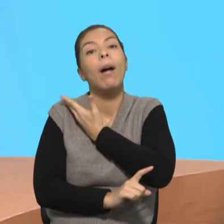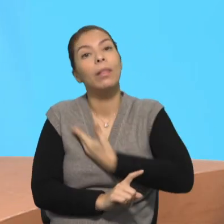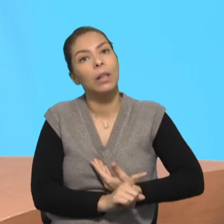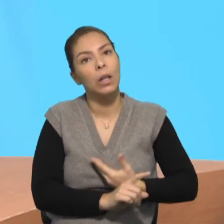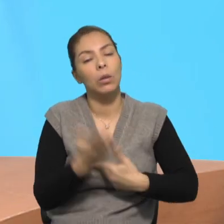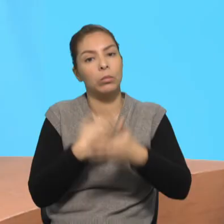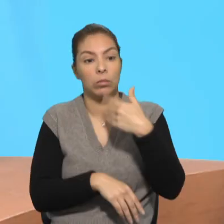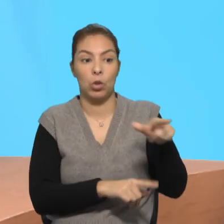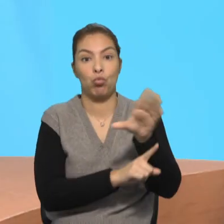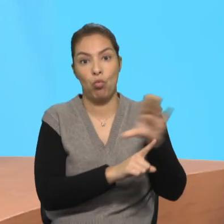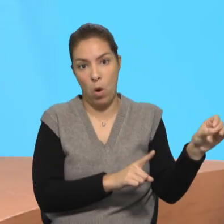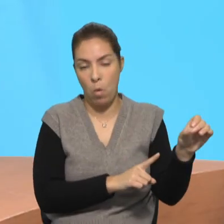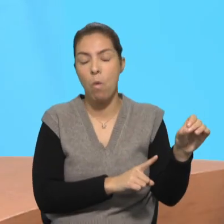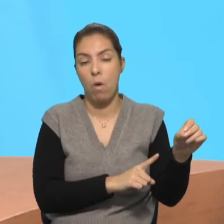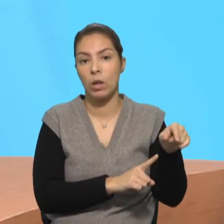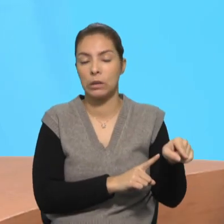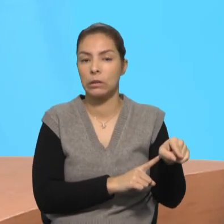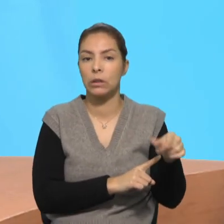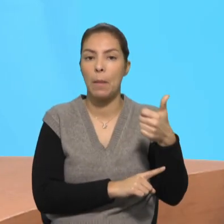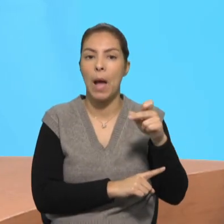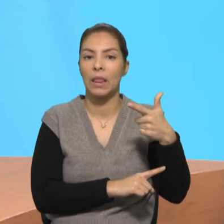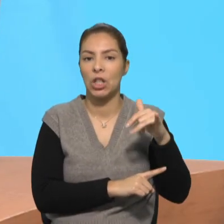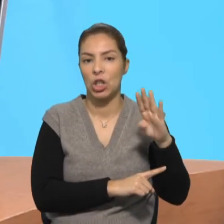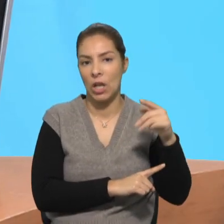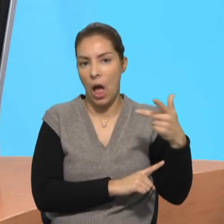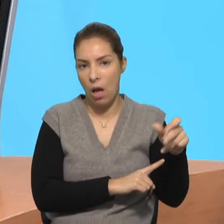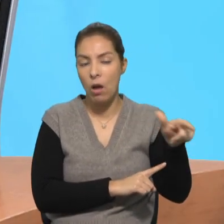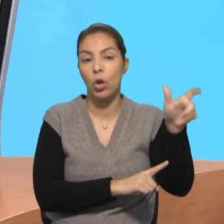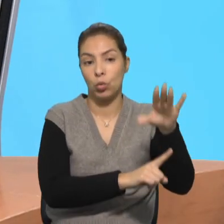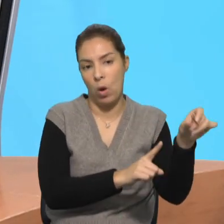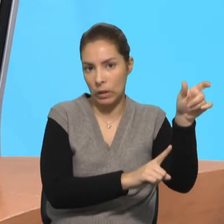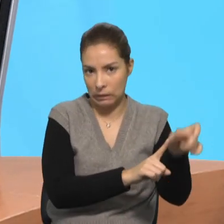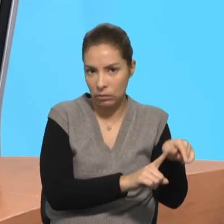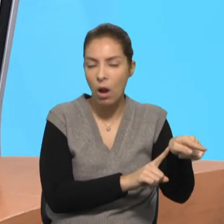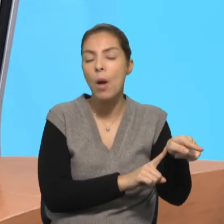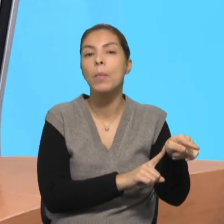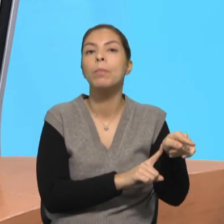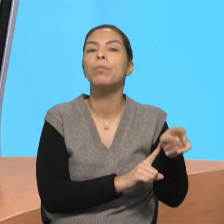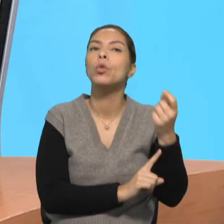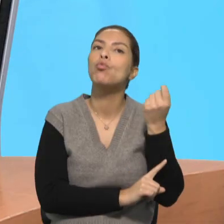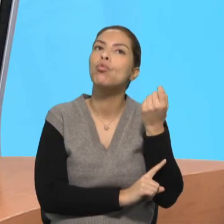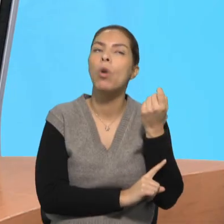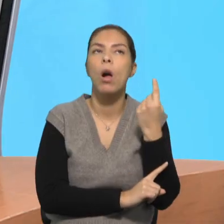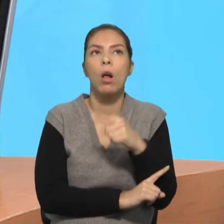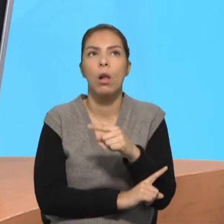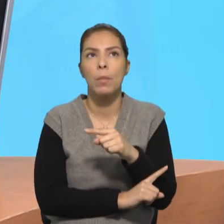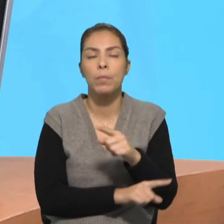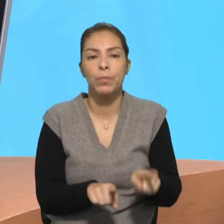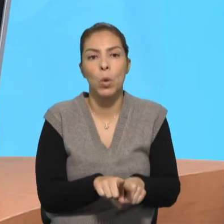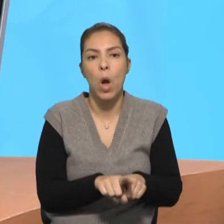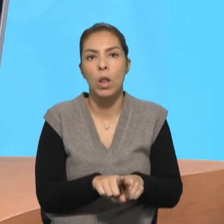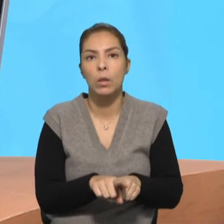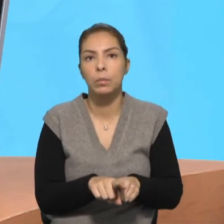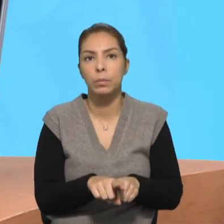João Batista, no início, os primórdios da vida de Jesus, há uma grande, eu diria,